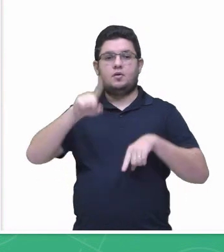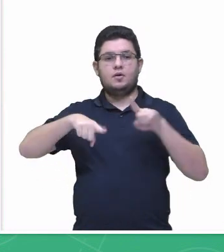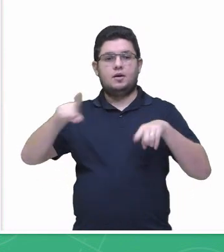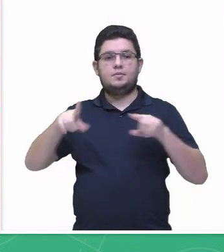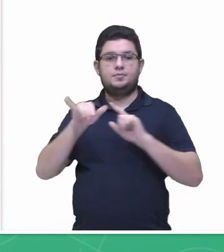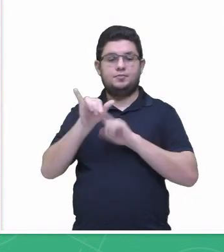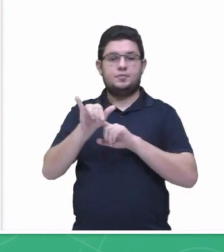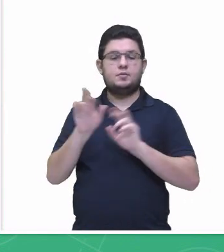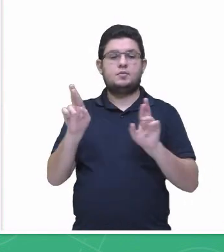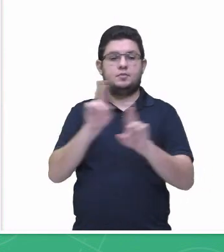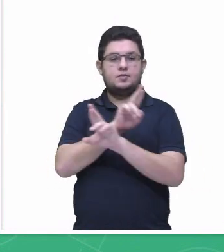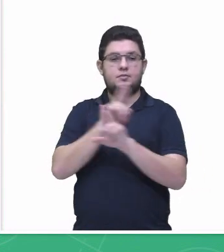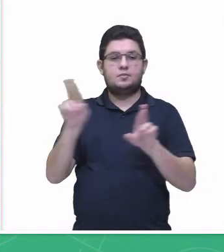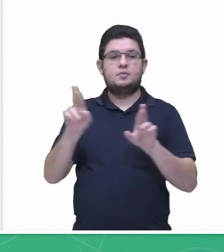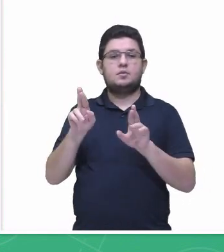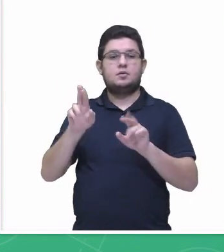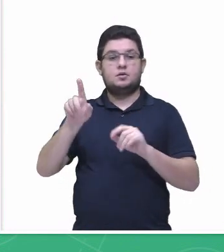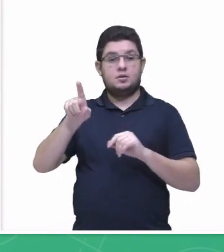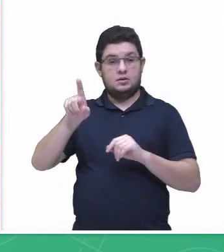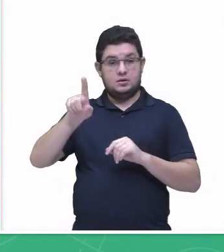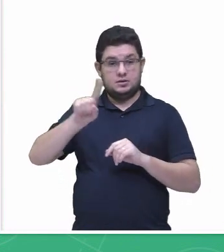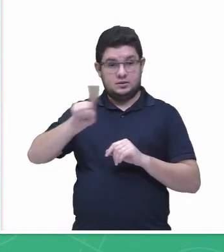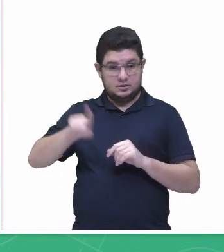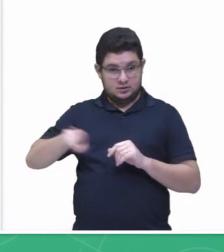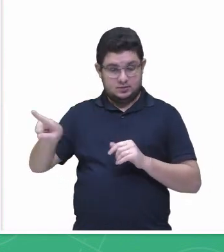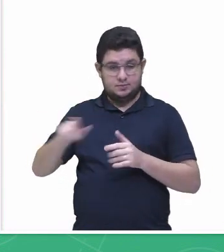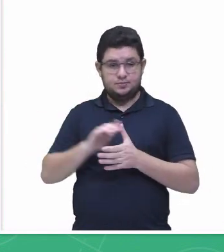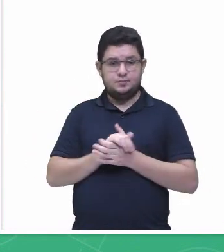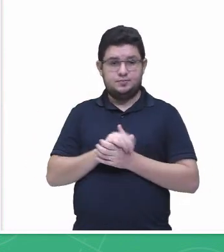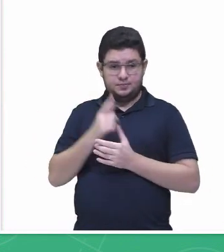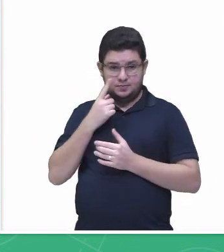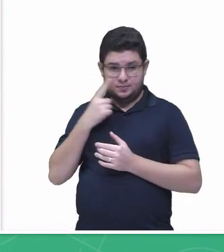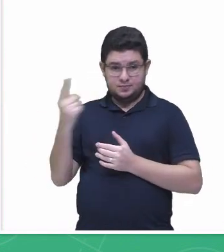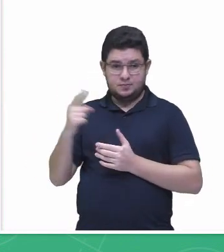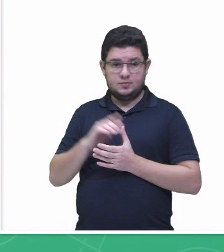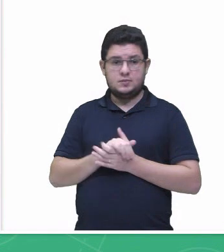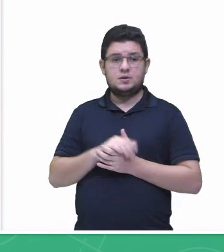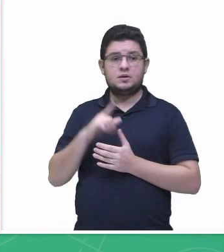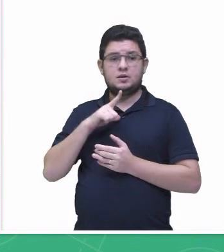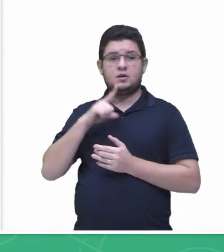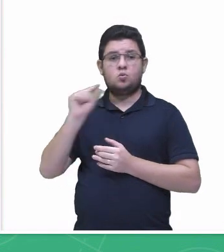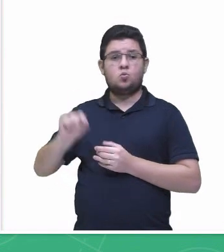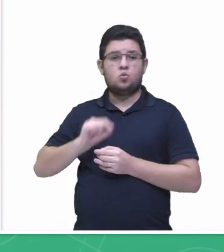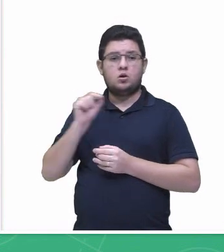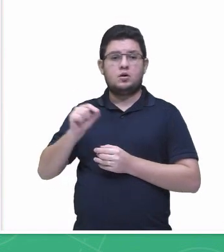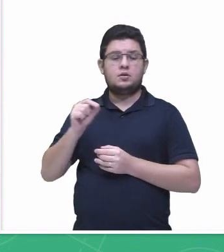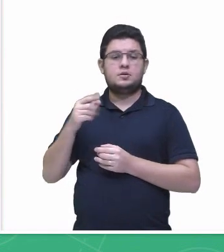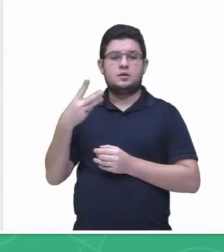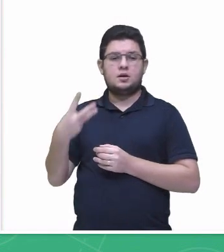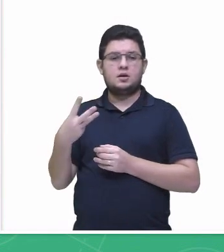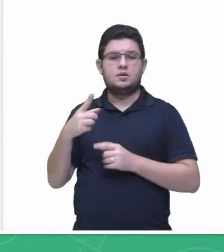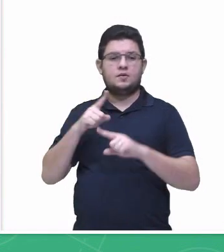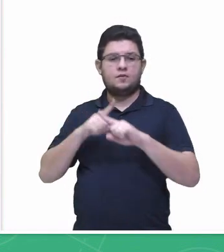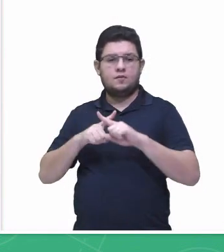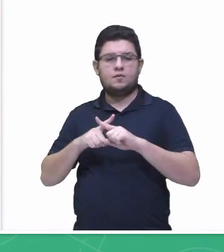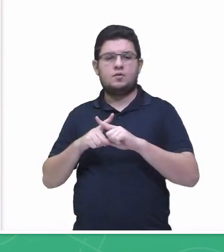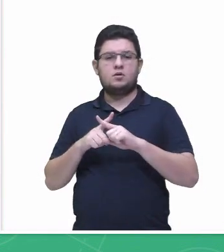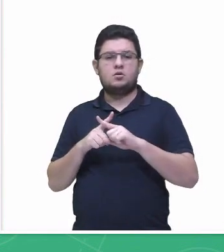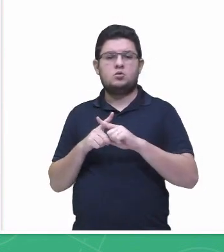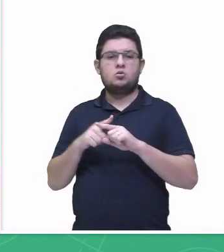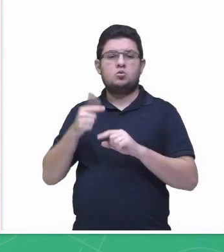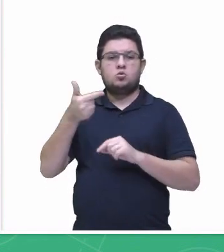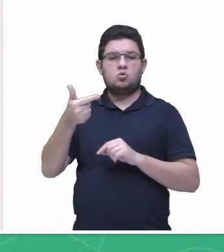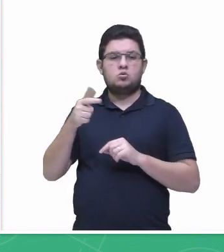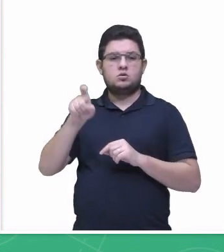juntamente com a variável z. Então, a gente vai ter, reparem, 3 vezes 2x menos 50, entre